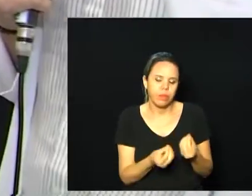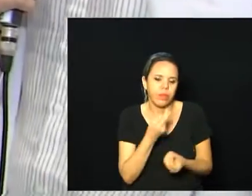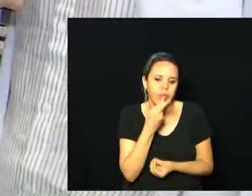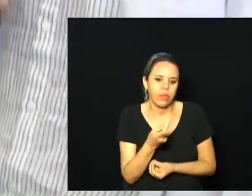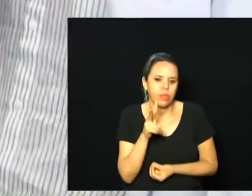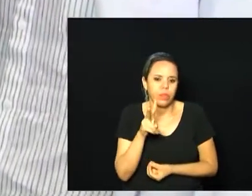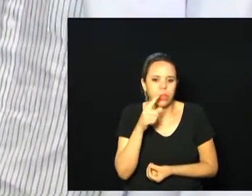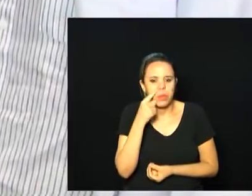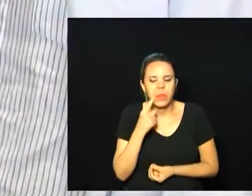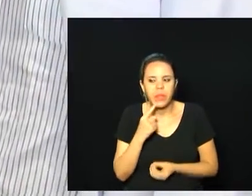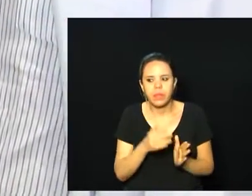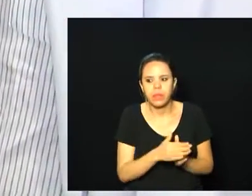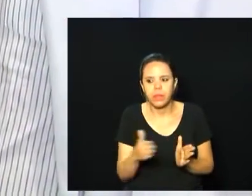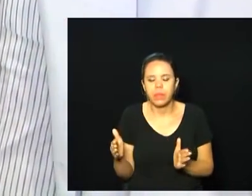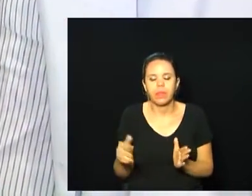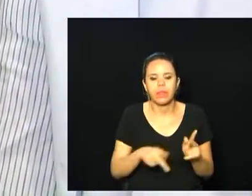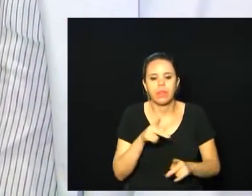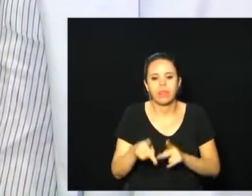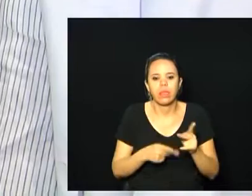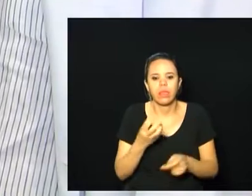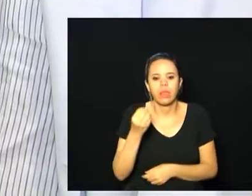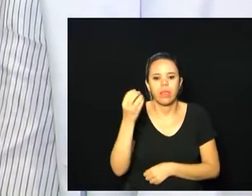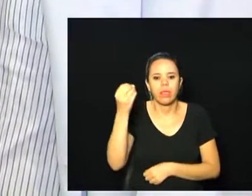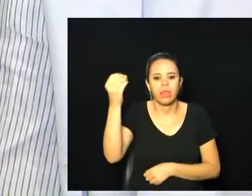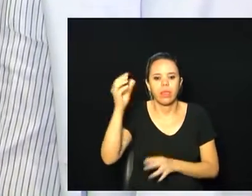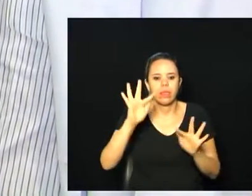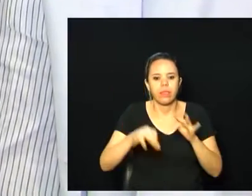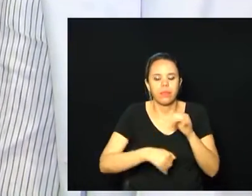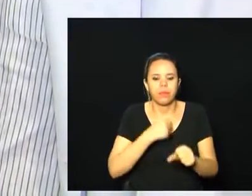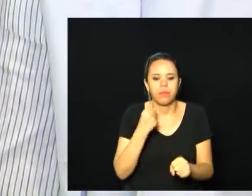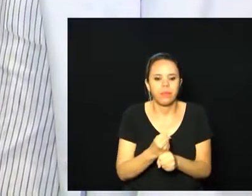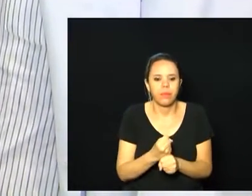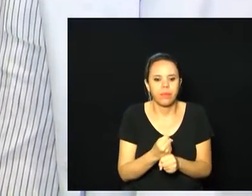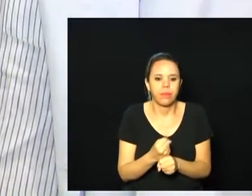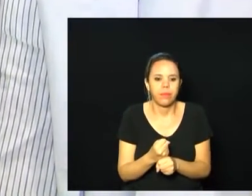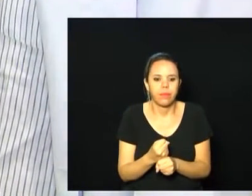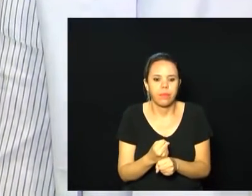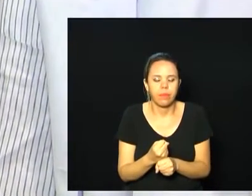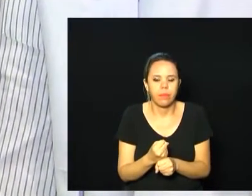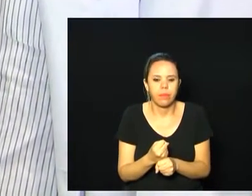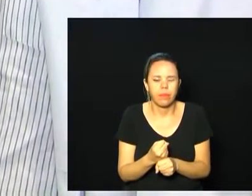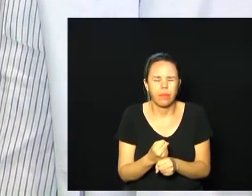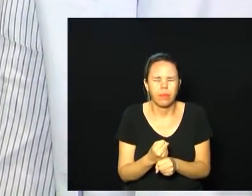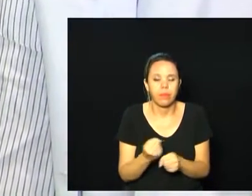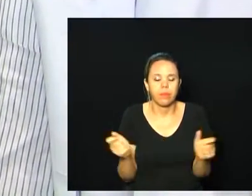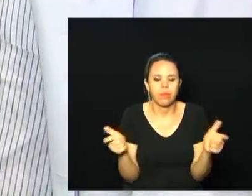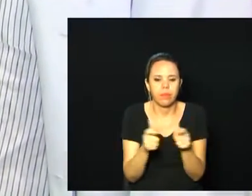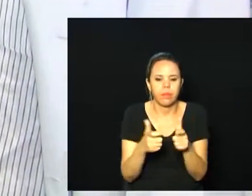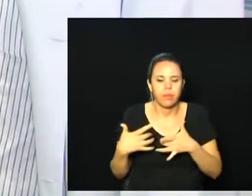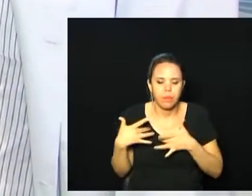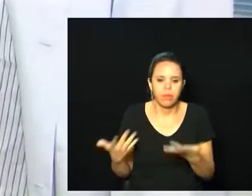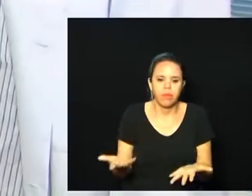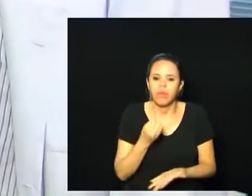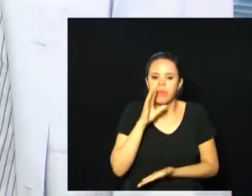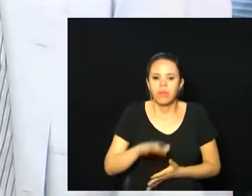a Viviane, nessa época em que as pessoas viajam, é fim do ano e tudo mais. Então, despencam as doações, não é isso?